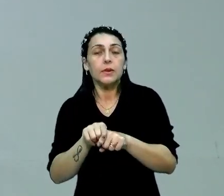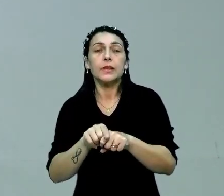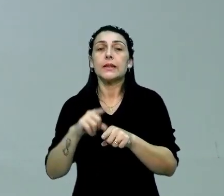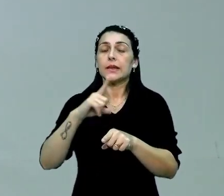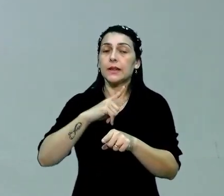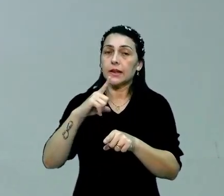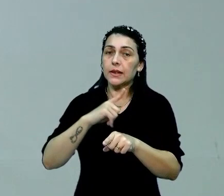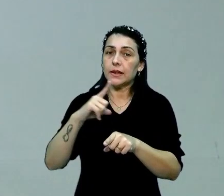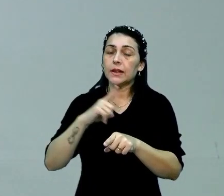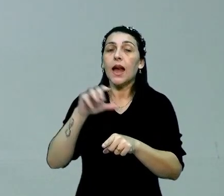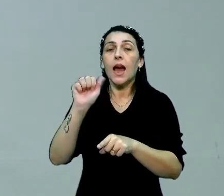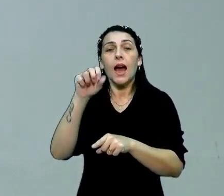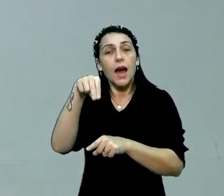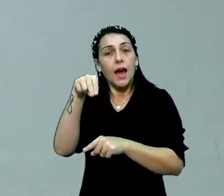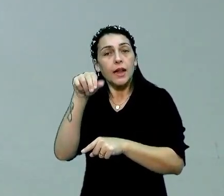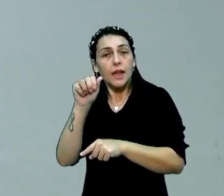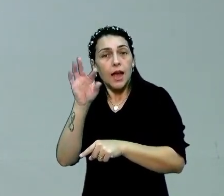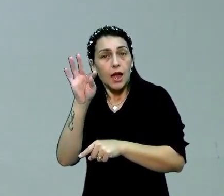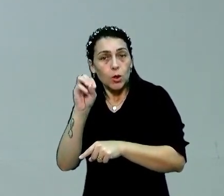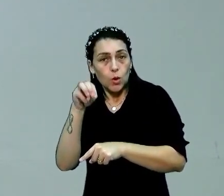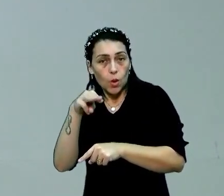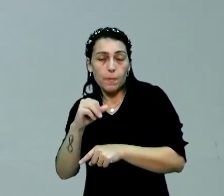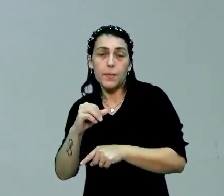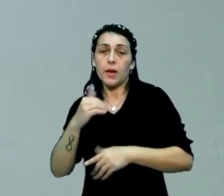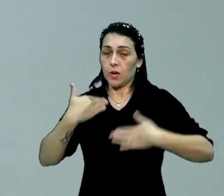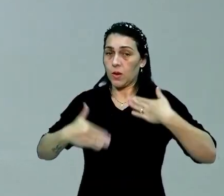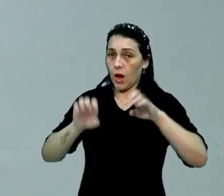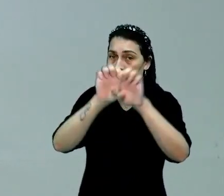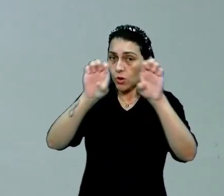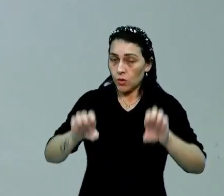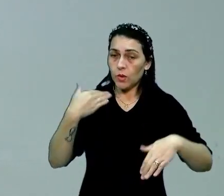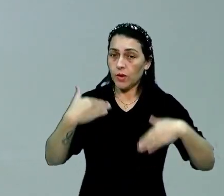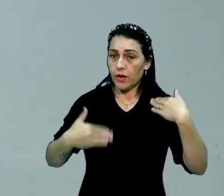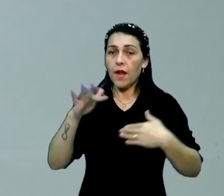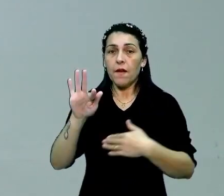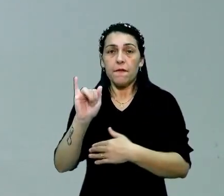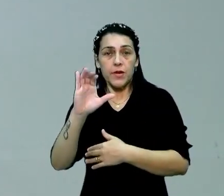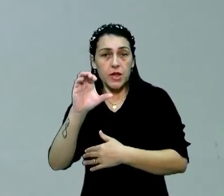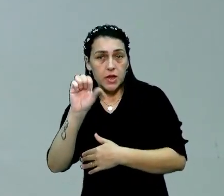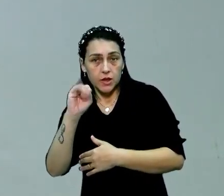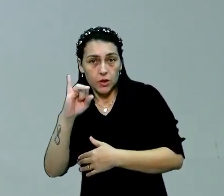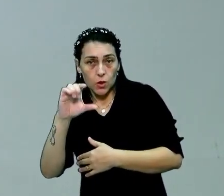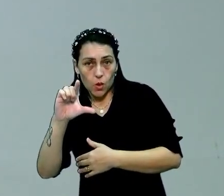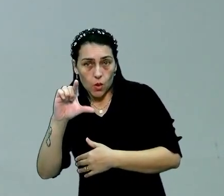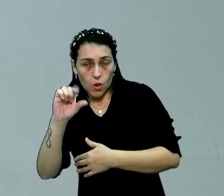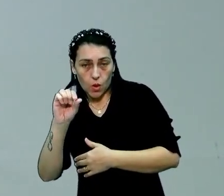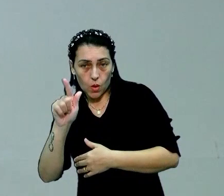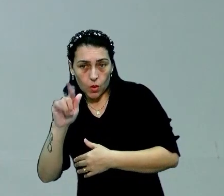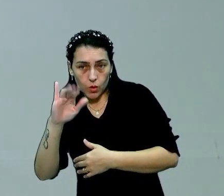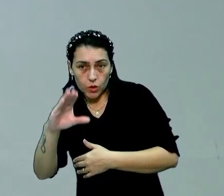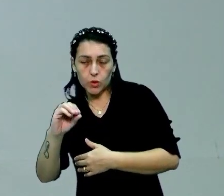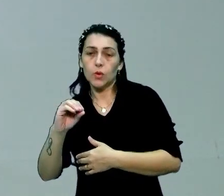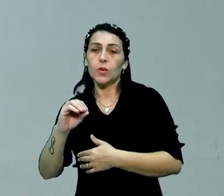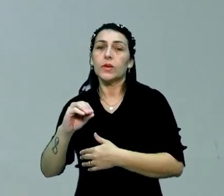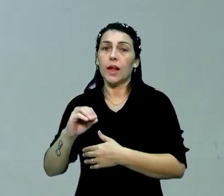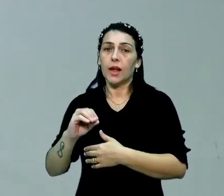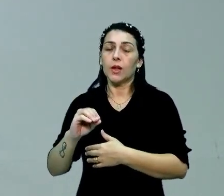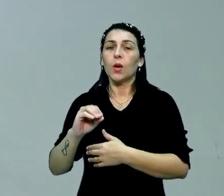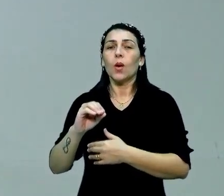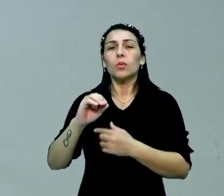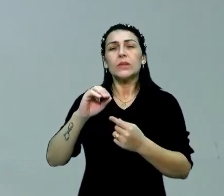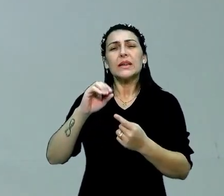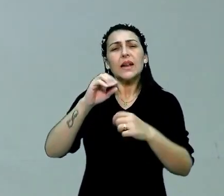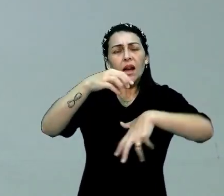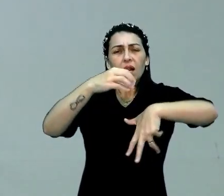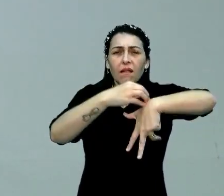tem o aspecto anatômico, que é conhecer a estrutura corporal, fisiológico, que é entender sobre o direcionamento da função do corpo,